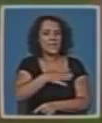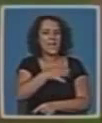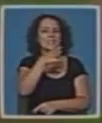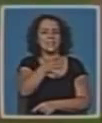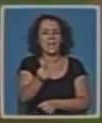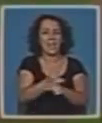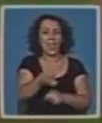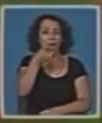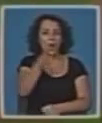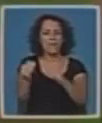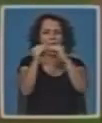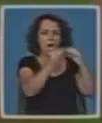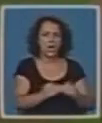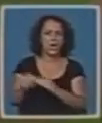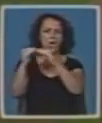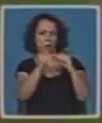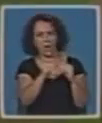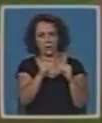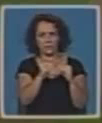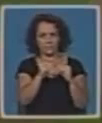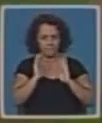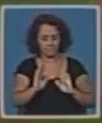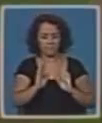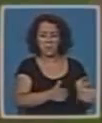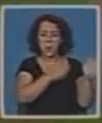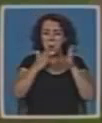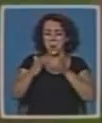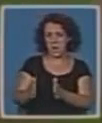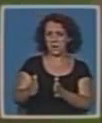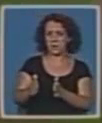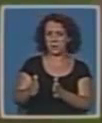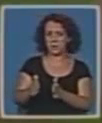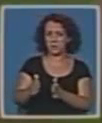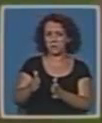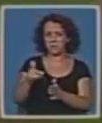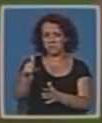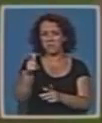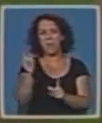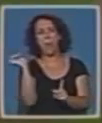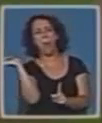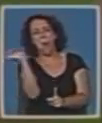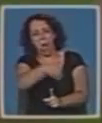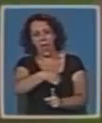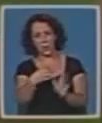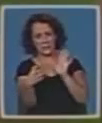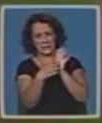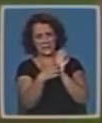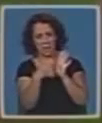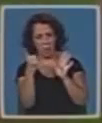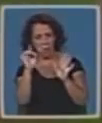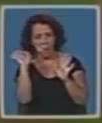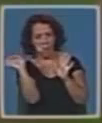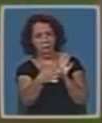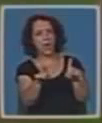as 9 ilhas dos Açores. Não entendemos que se passe por cima deste simbolismo e dessa necessidade